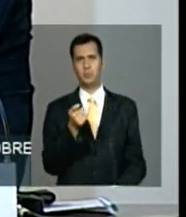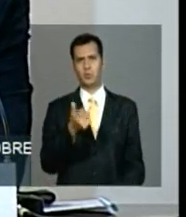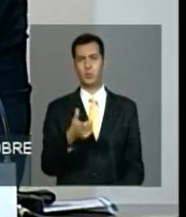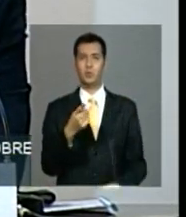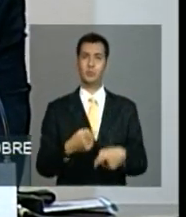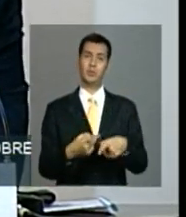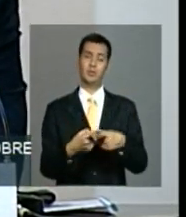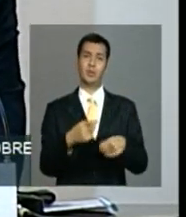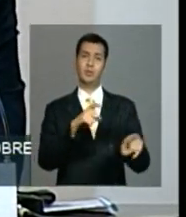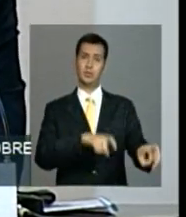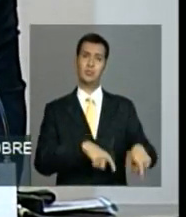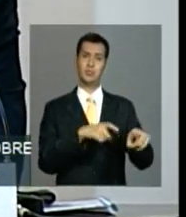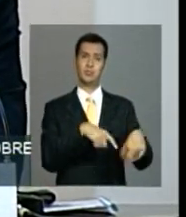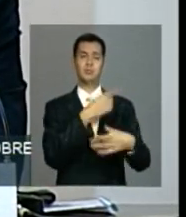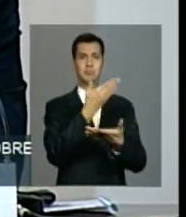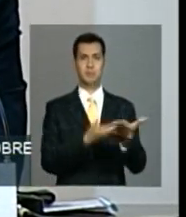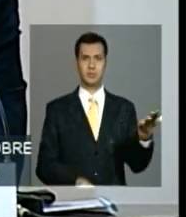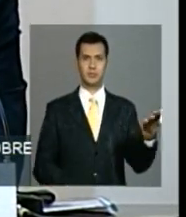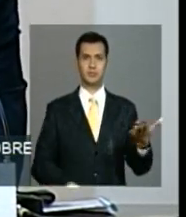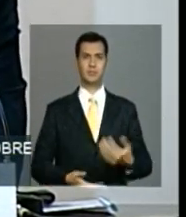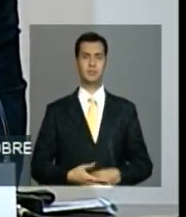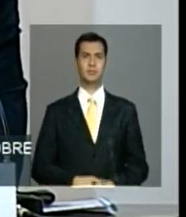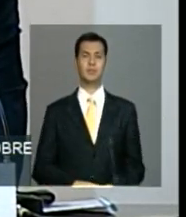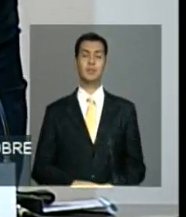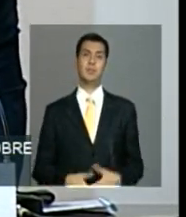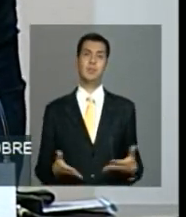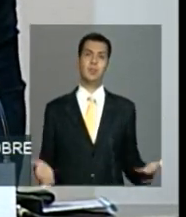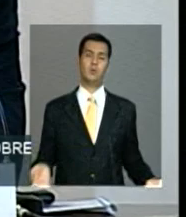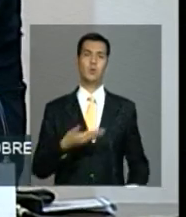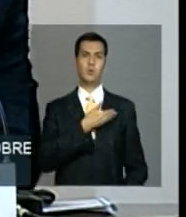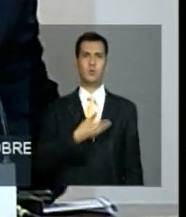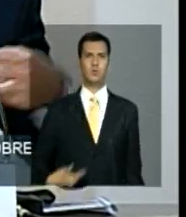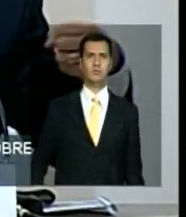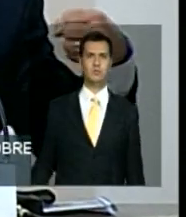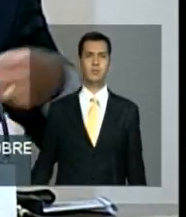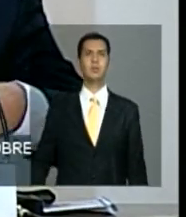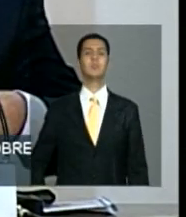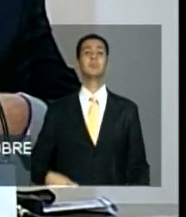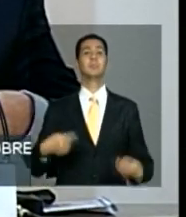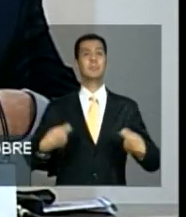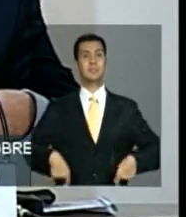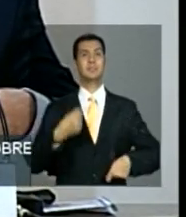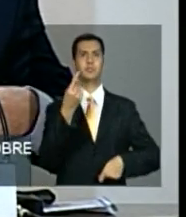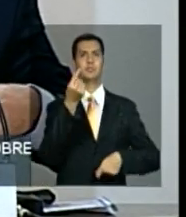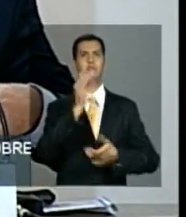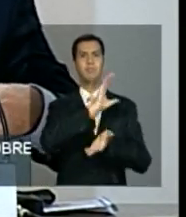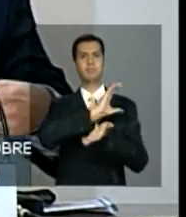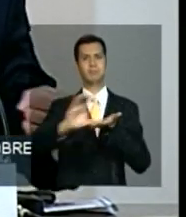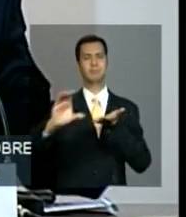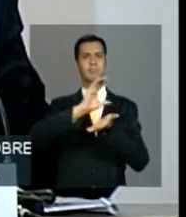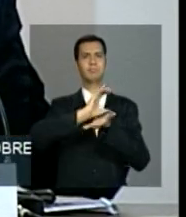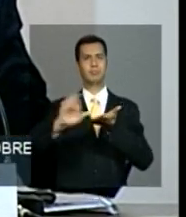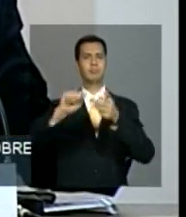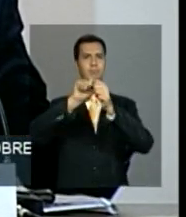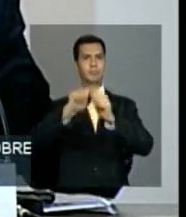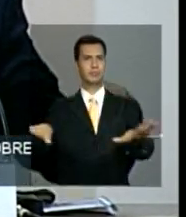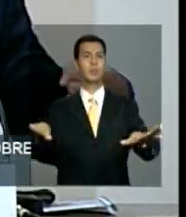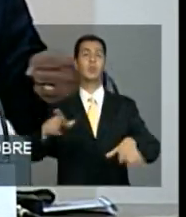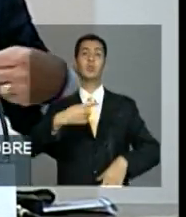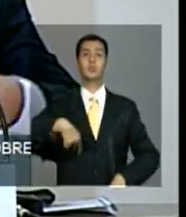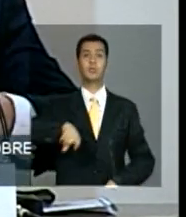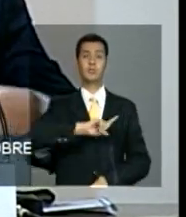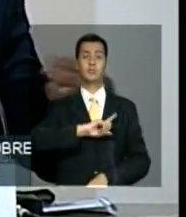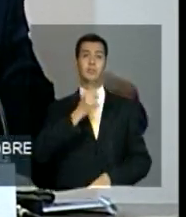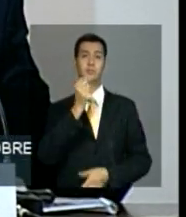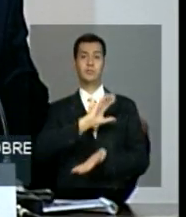dessas perdas que eu acabei de falar então o governo tem que cuidar de injetar recursos nós estamos botando recursos